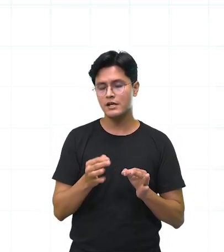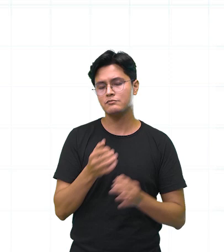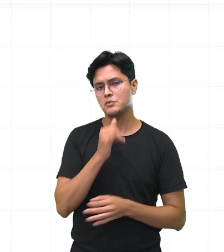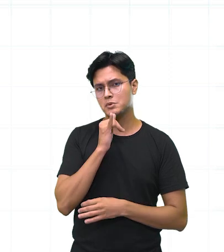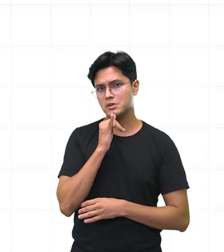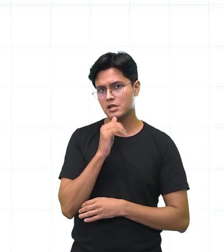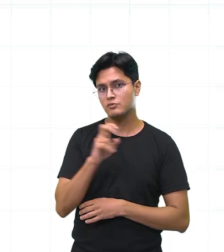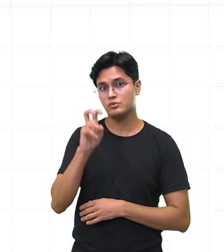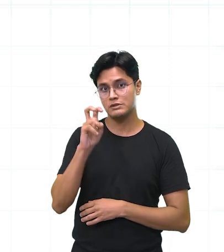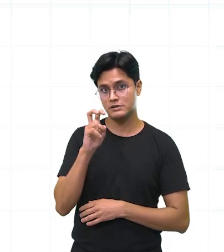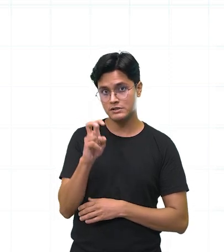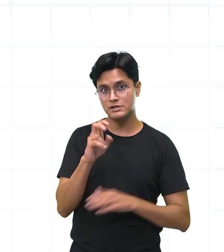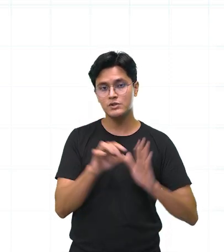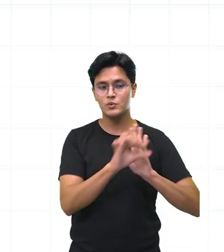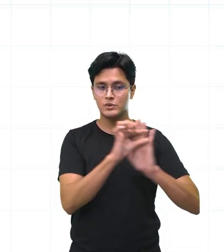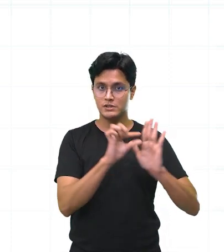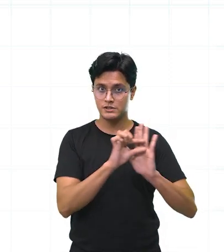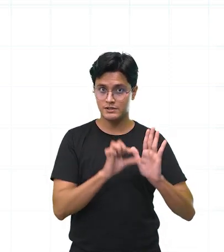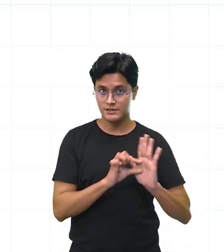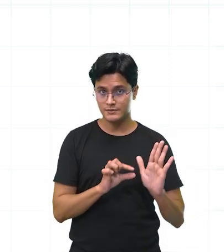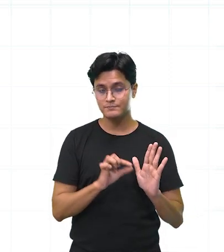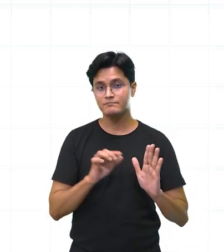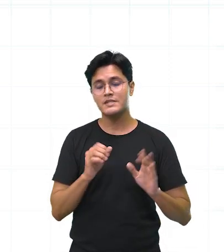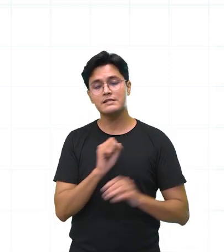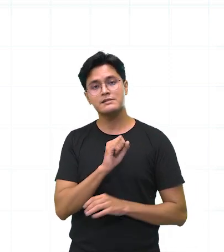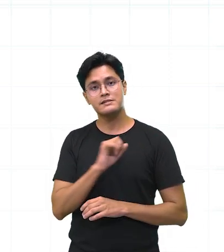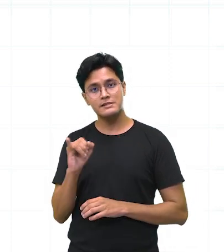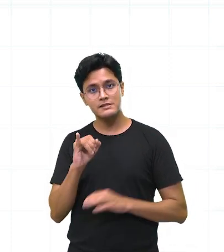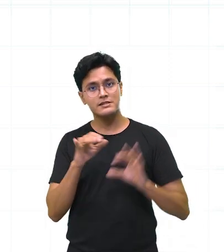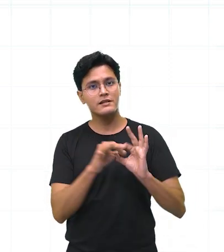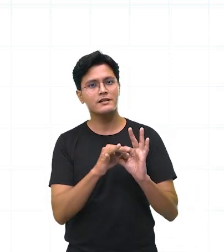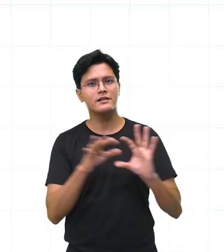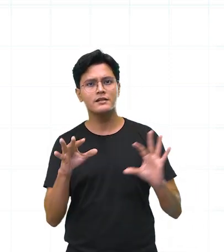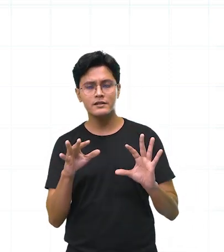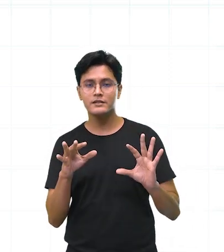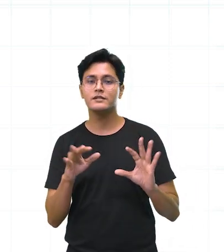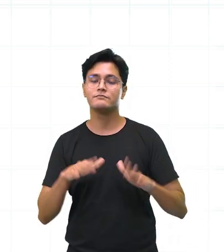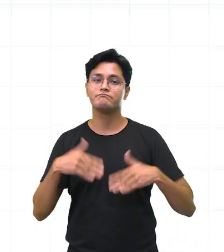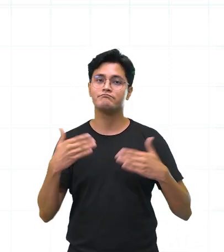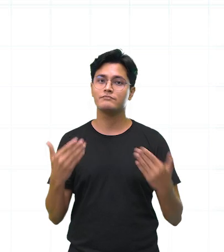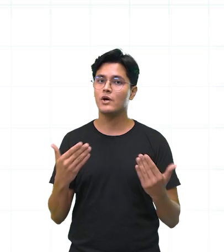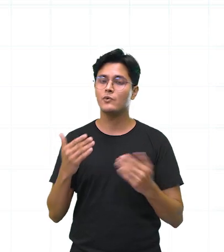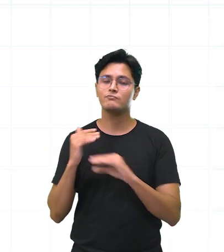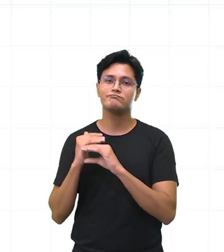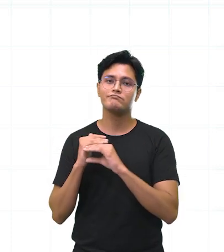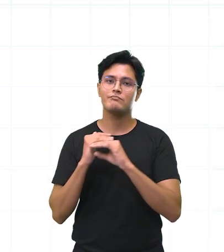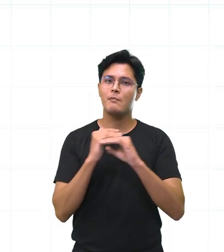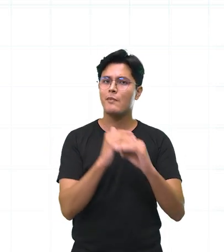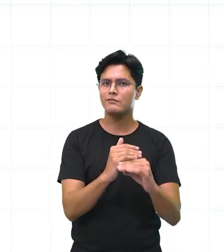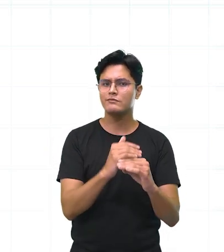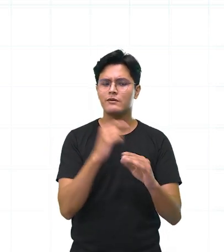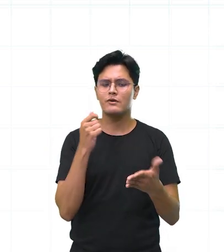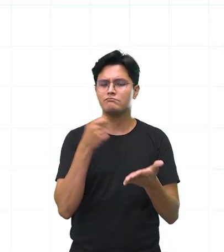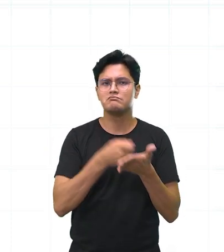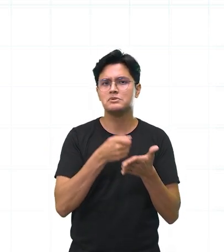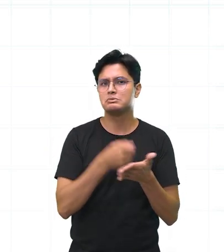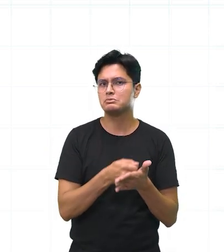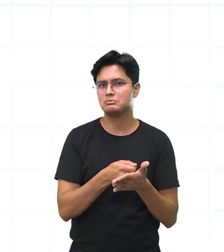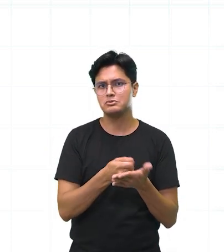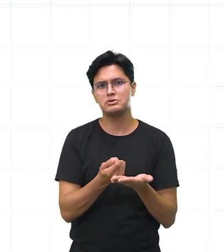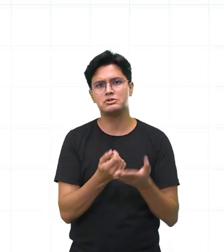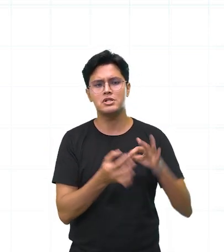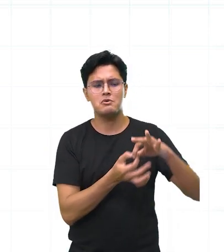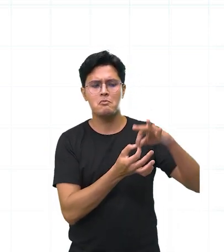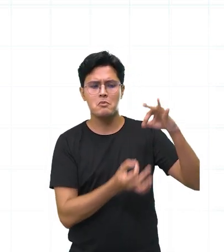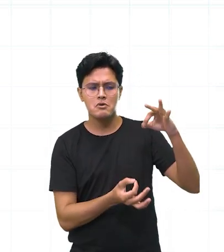por exemplo, tá? Já nos versos livres, ele não vai ter essa pegada ali de exigir métrica,